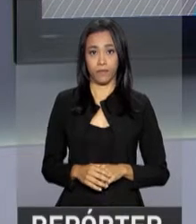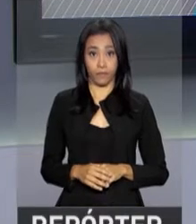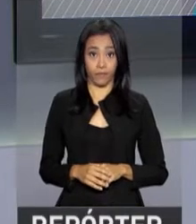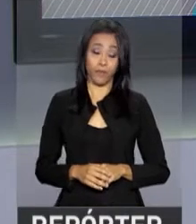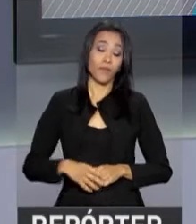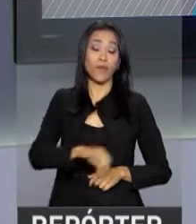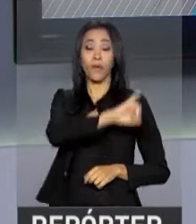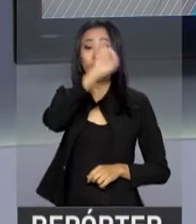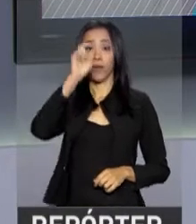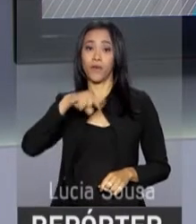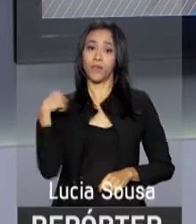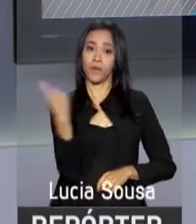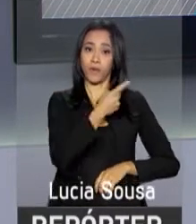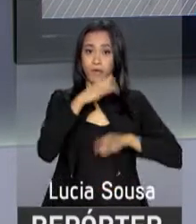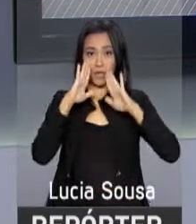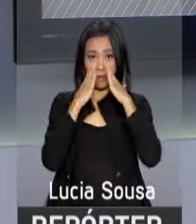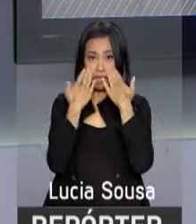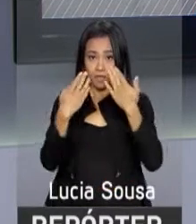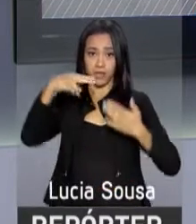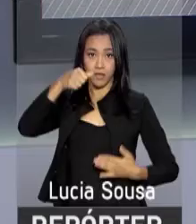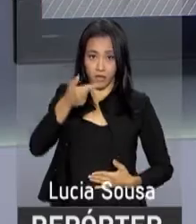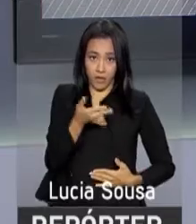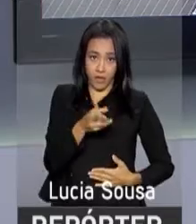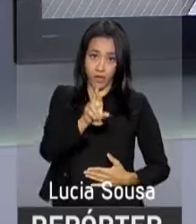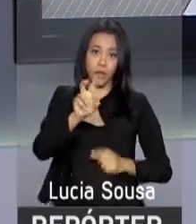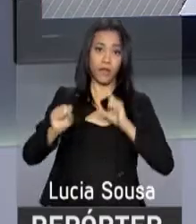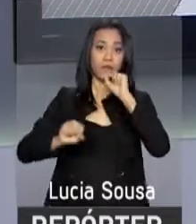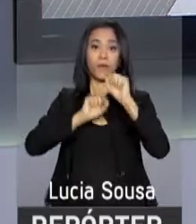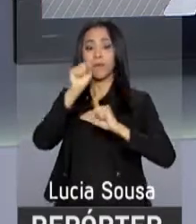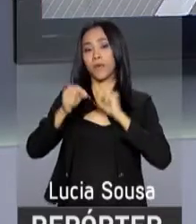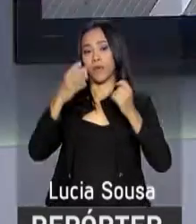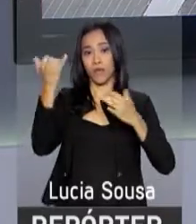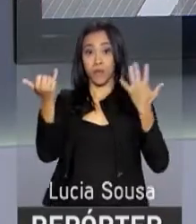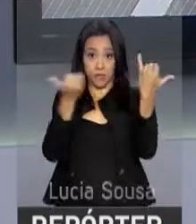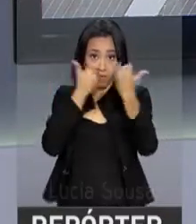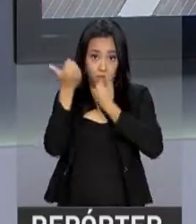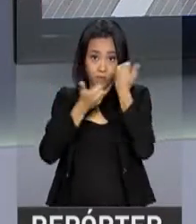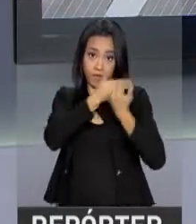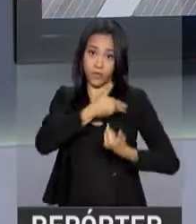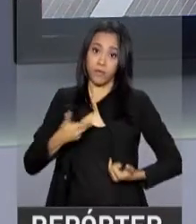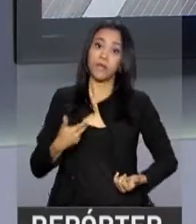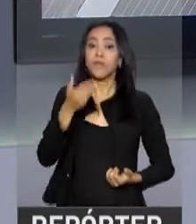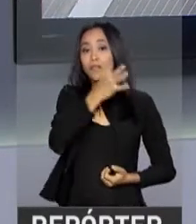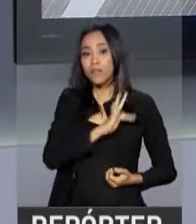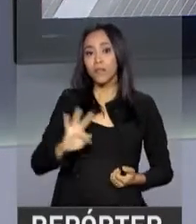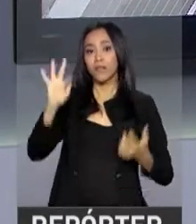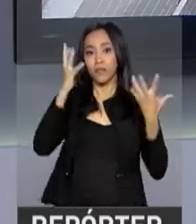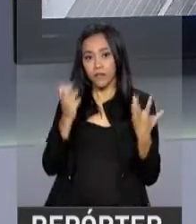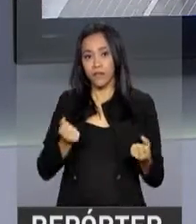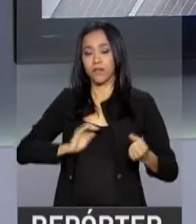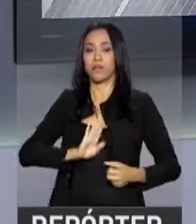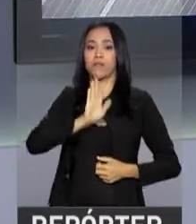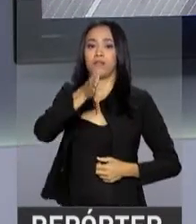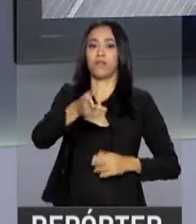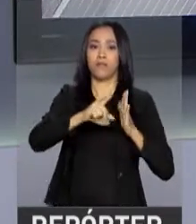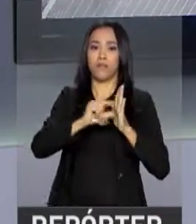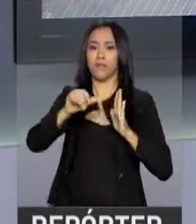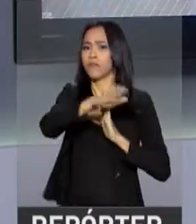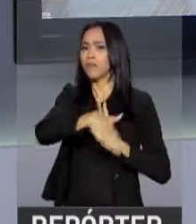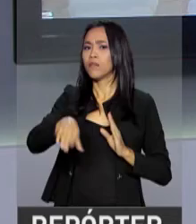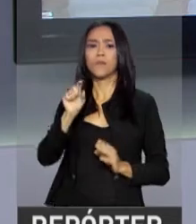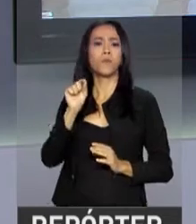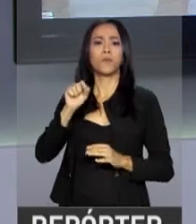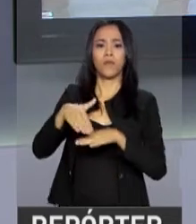olá o repórter nbr está de volta com as notícias do governo federal vamos novamente ao palácio do planalto conversar com a